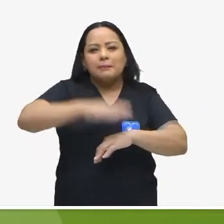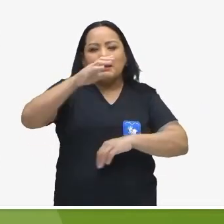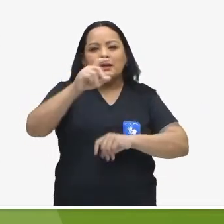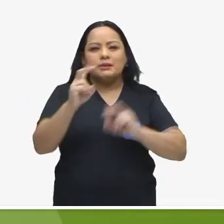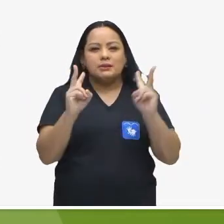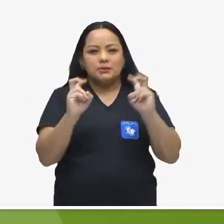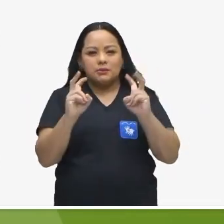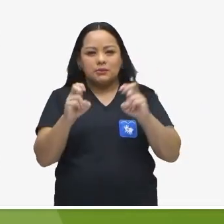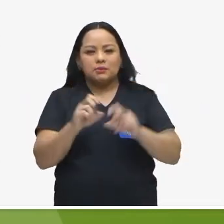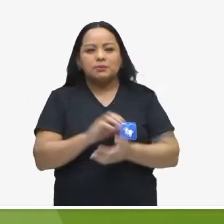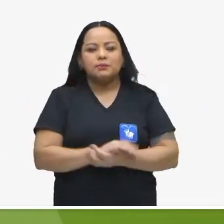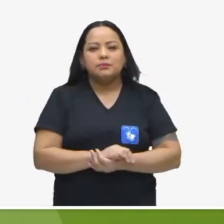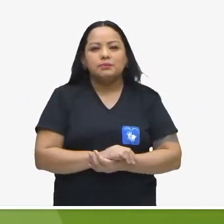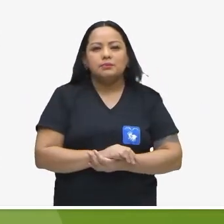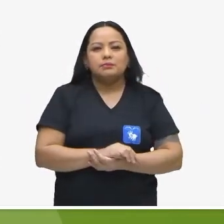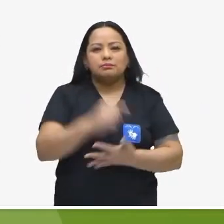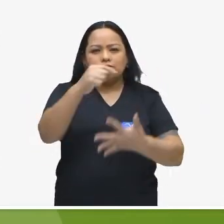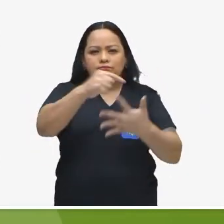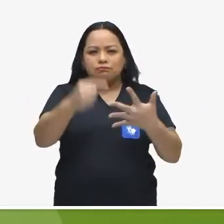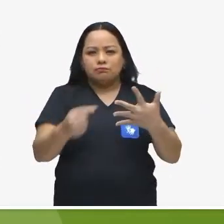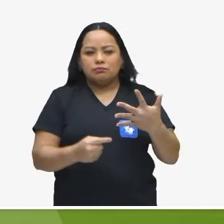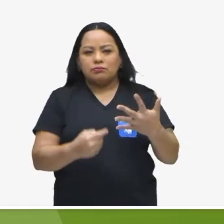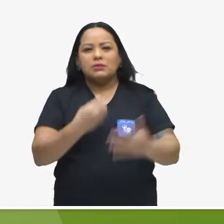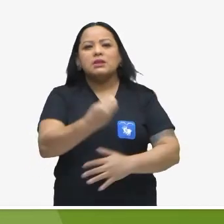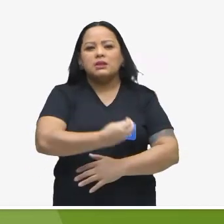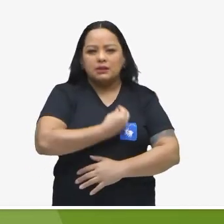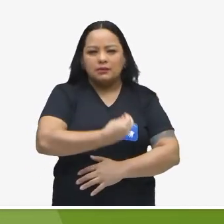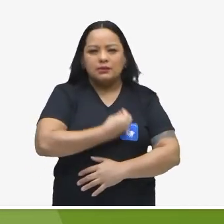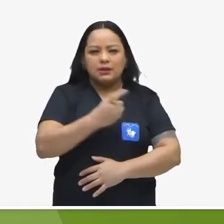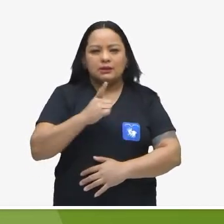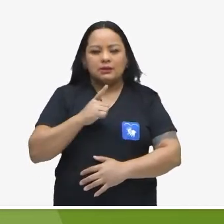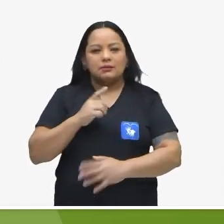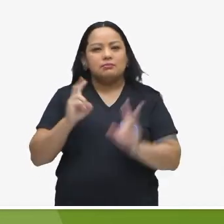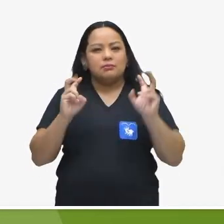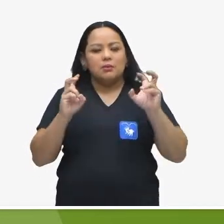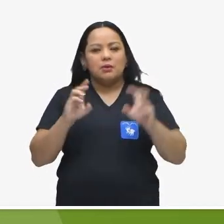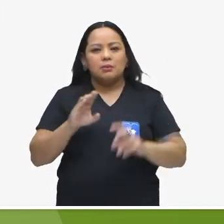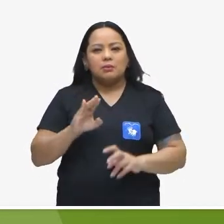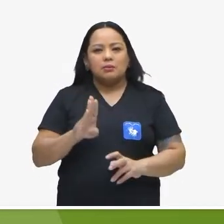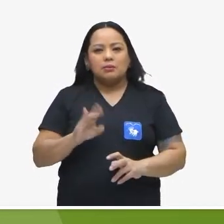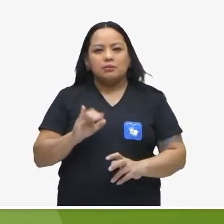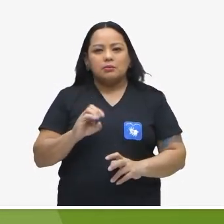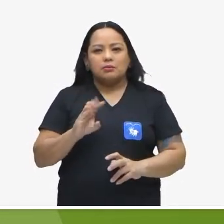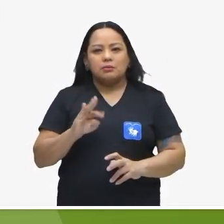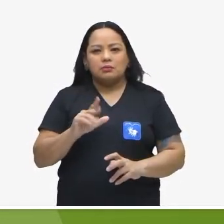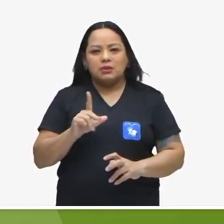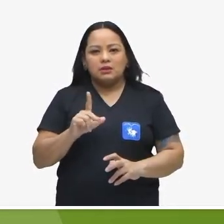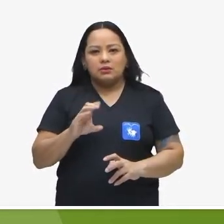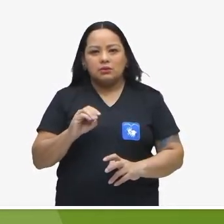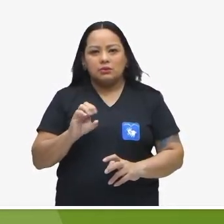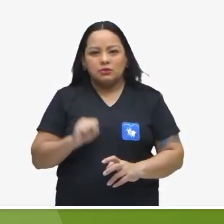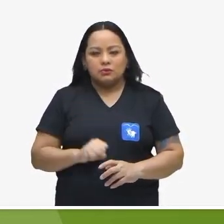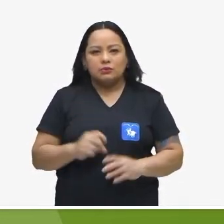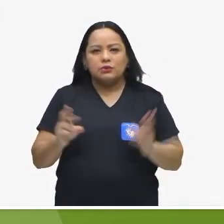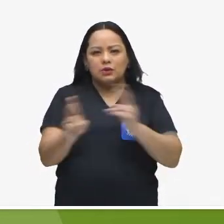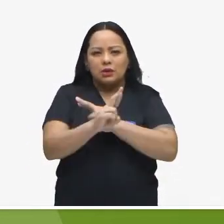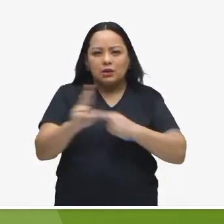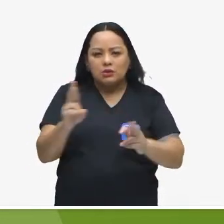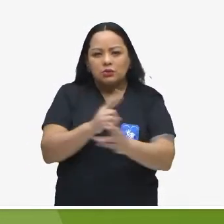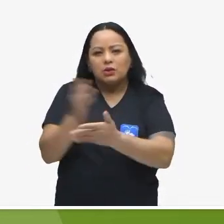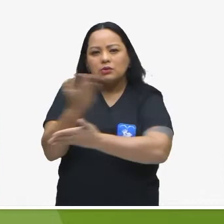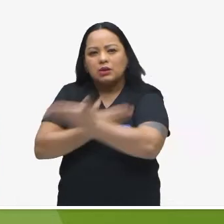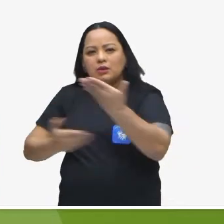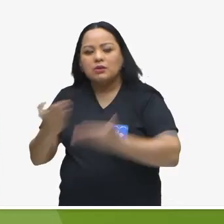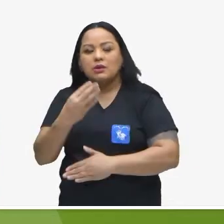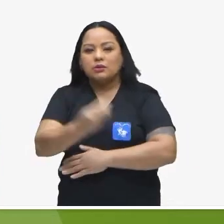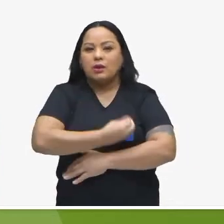que são esses fatores bióticos. Então, os fatores bióticos estão relacionados com a